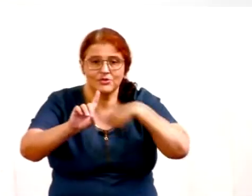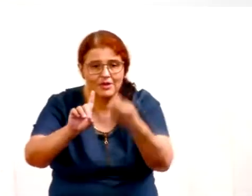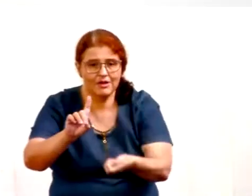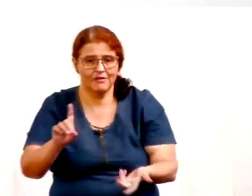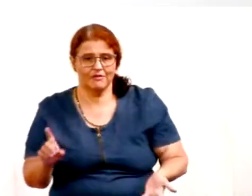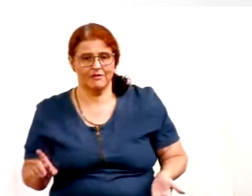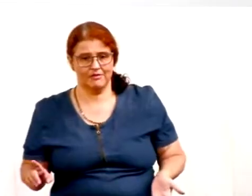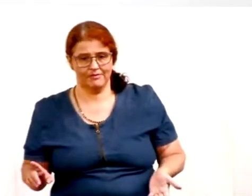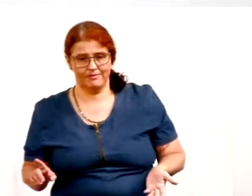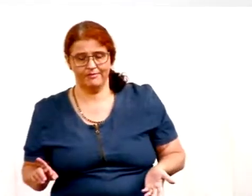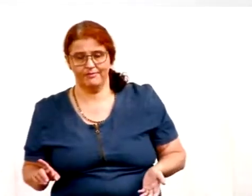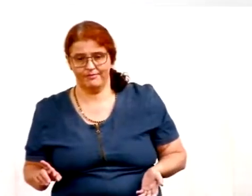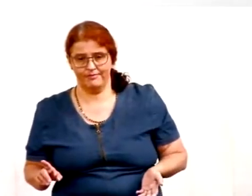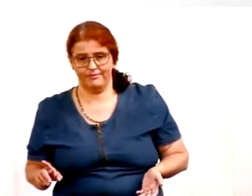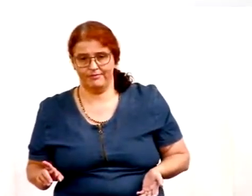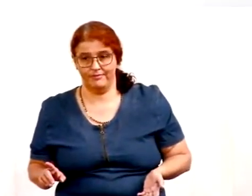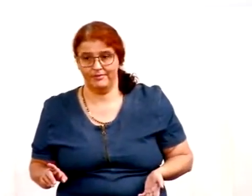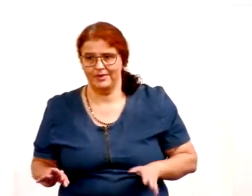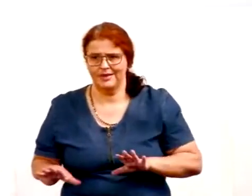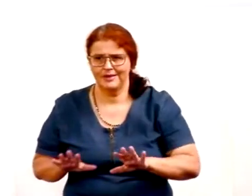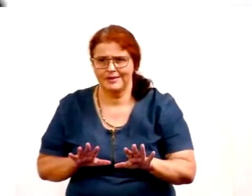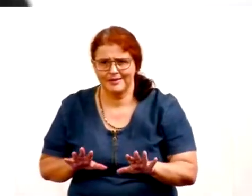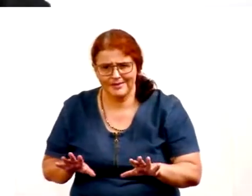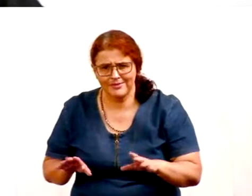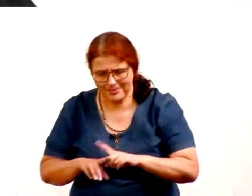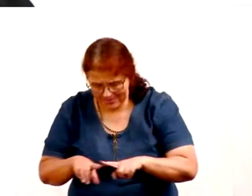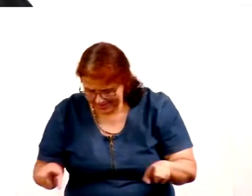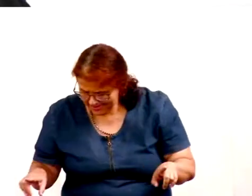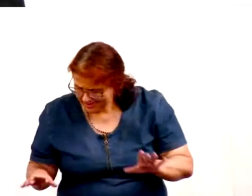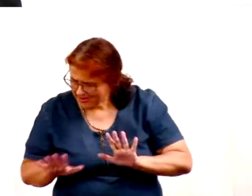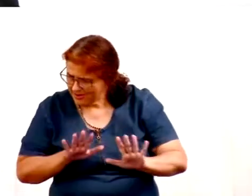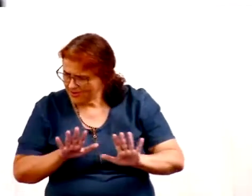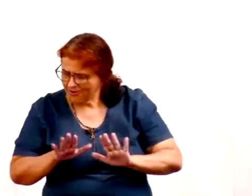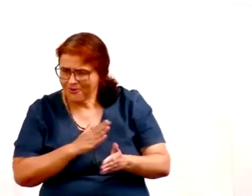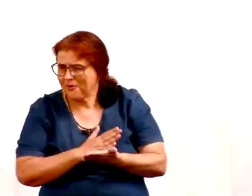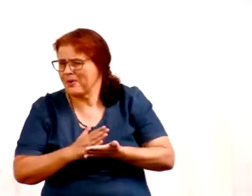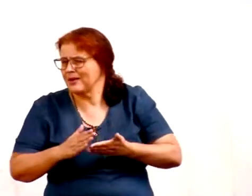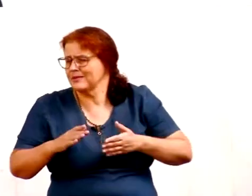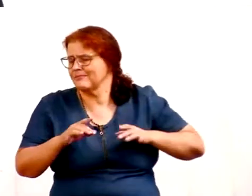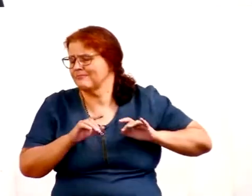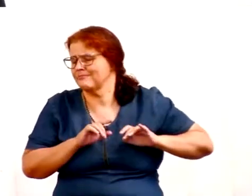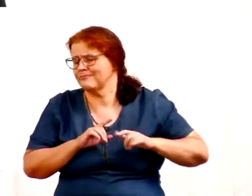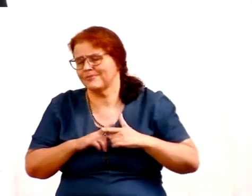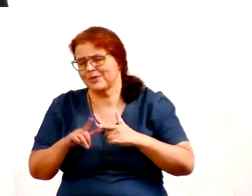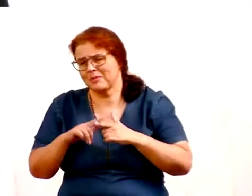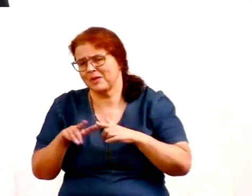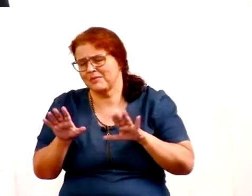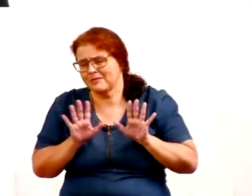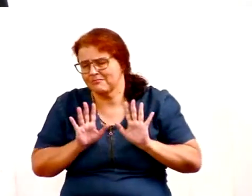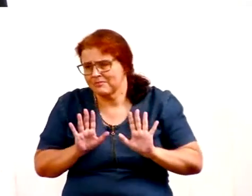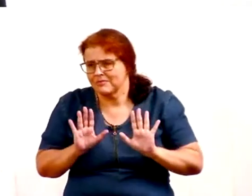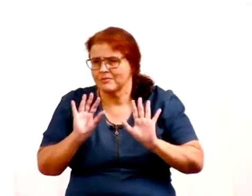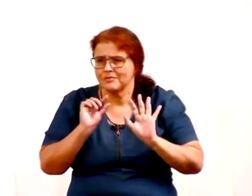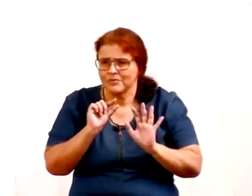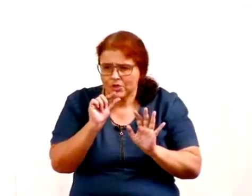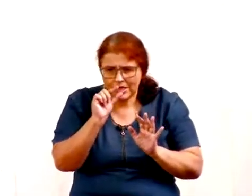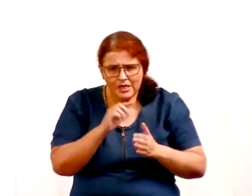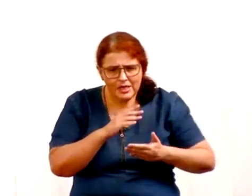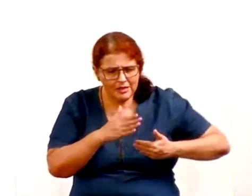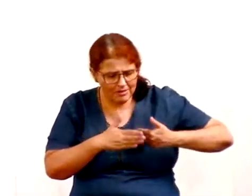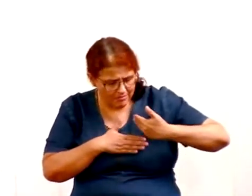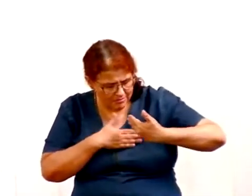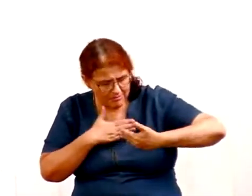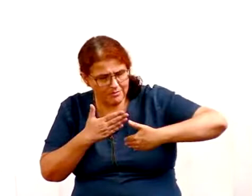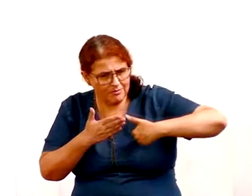advertência contra um perigo sorrateiro, sutil, invisível, o problema da idolatria. Aquele